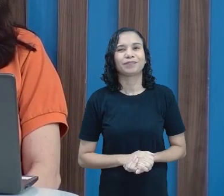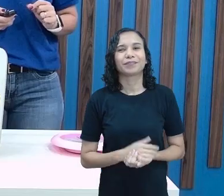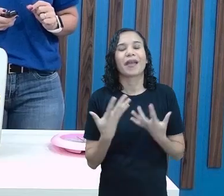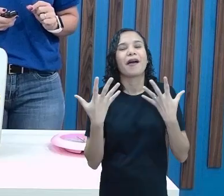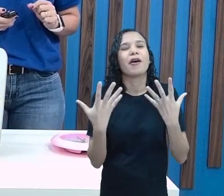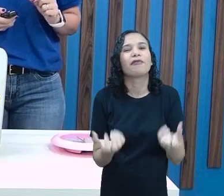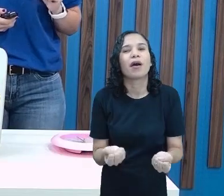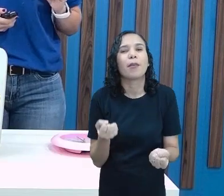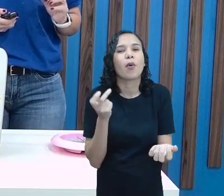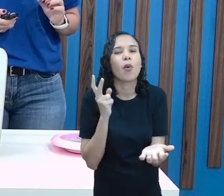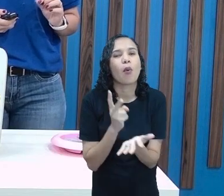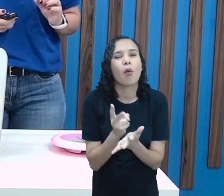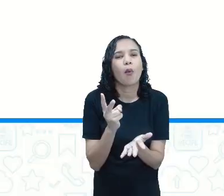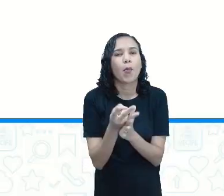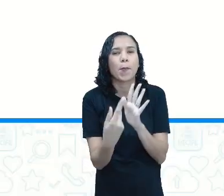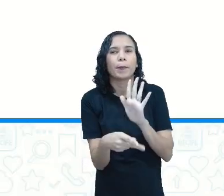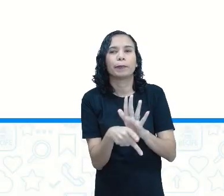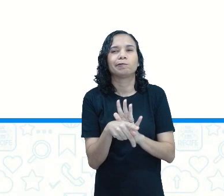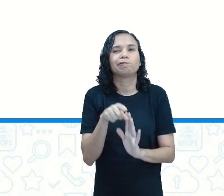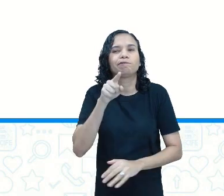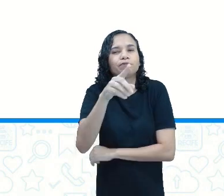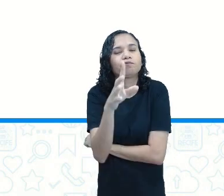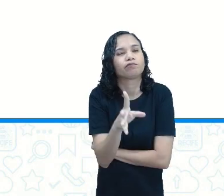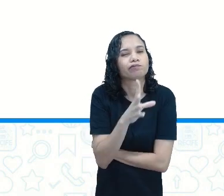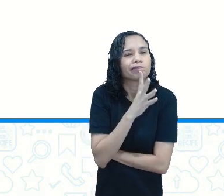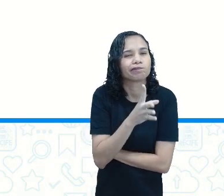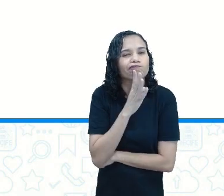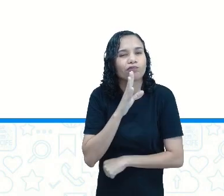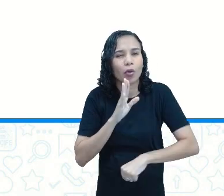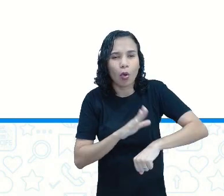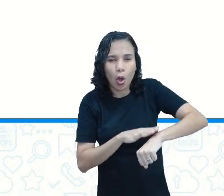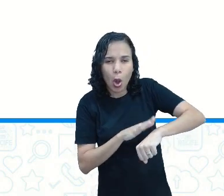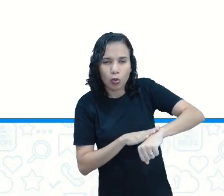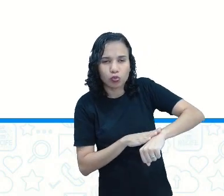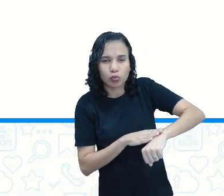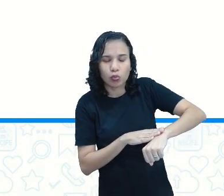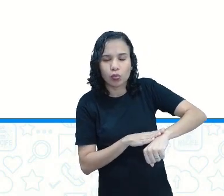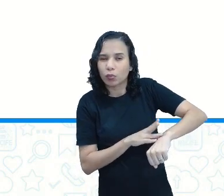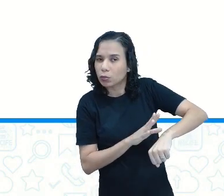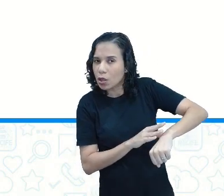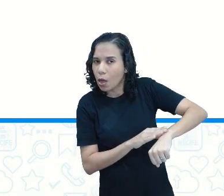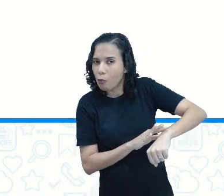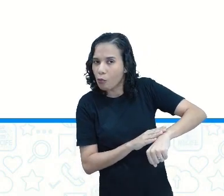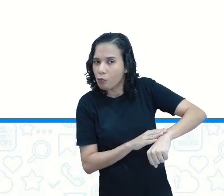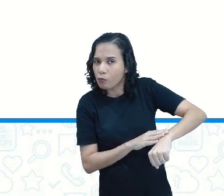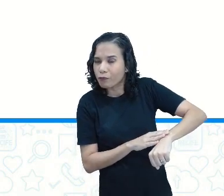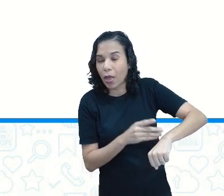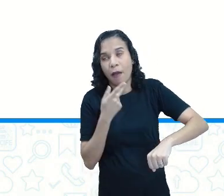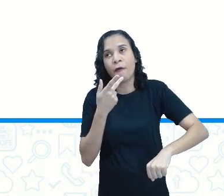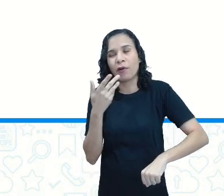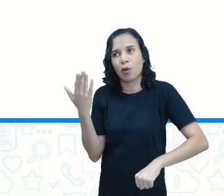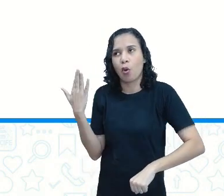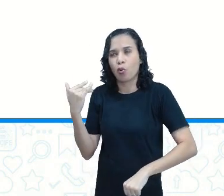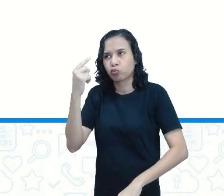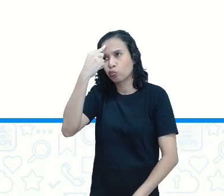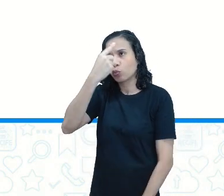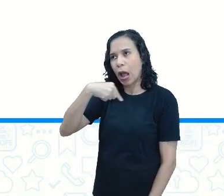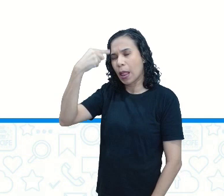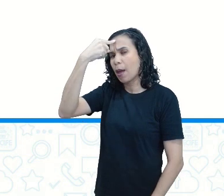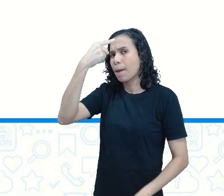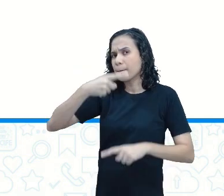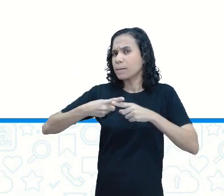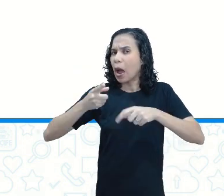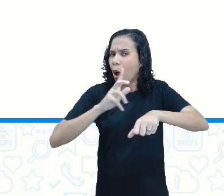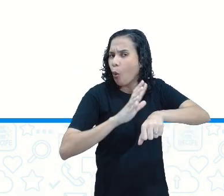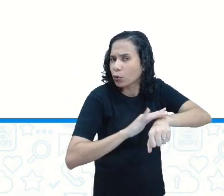Vamos lá, continuando. Você conhece o relógio digital? A gente acabou de falar do analógico. E o